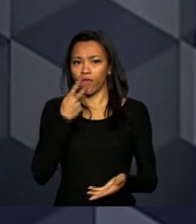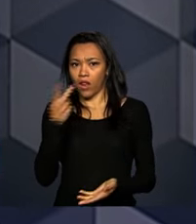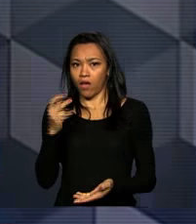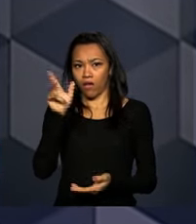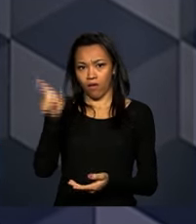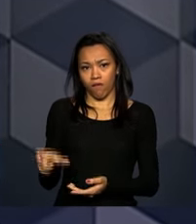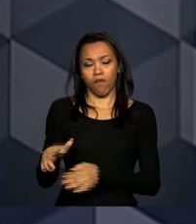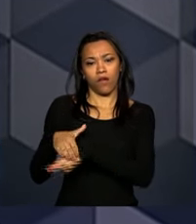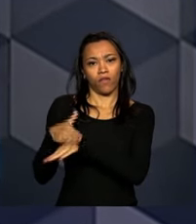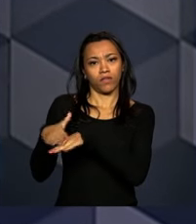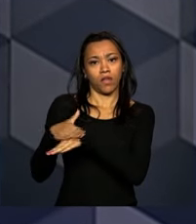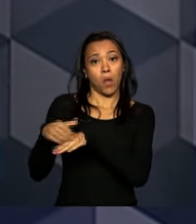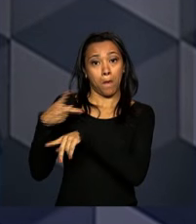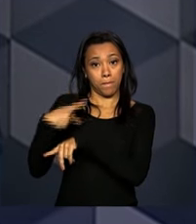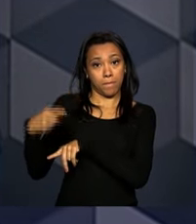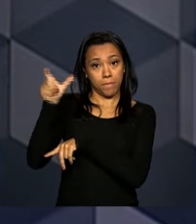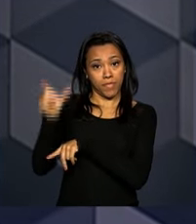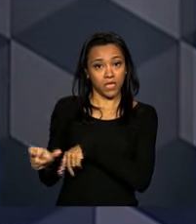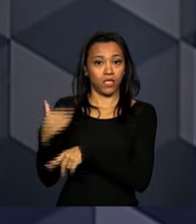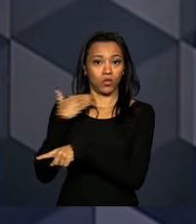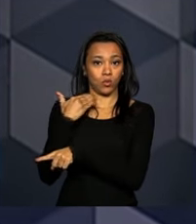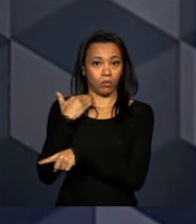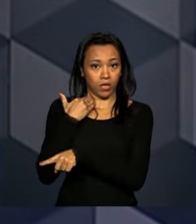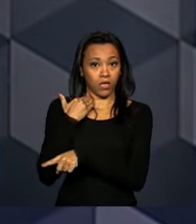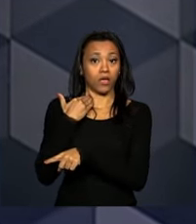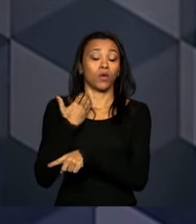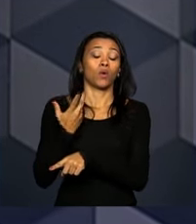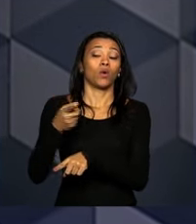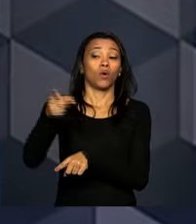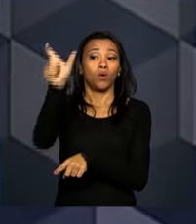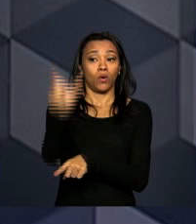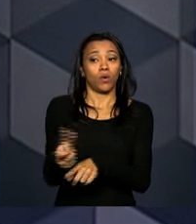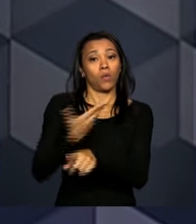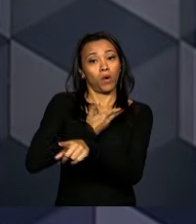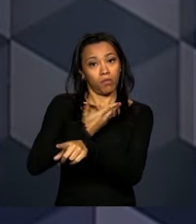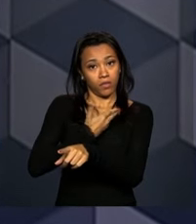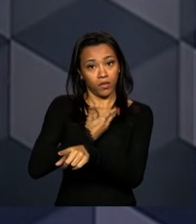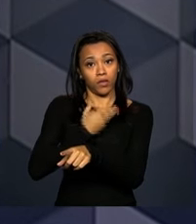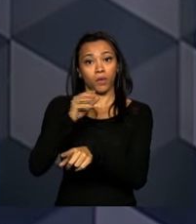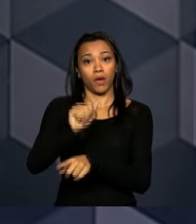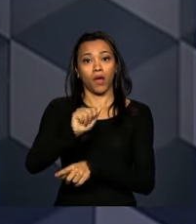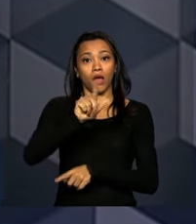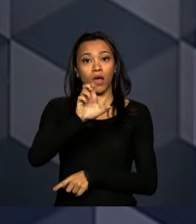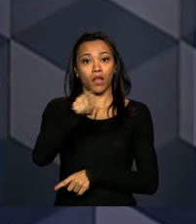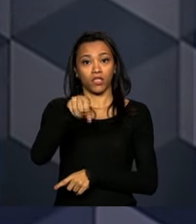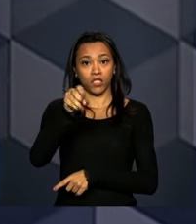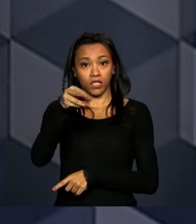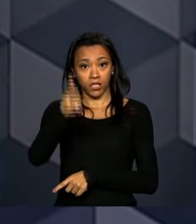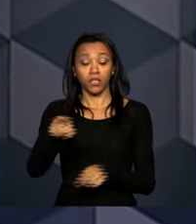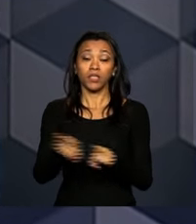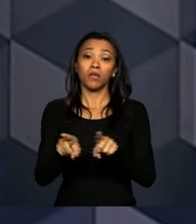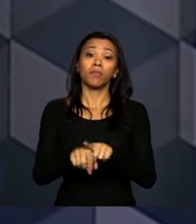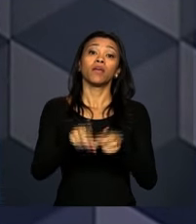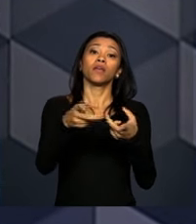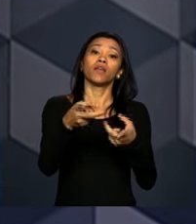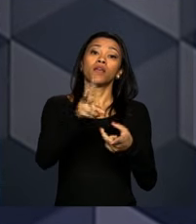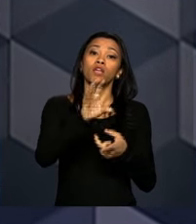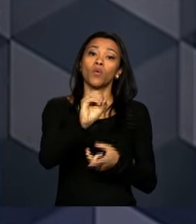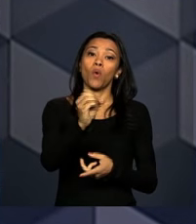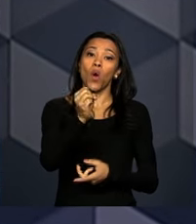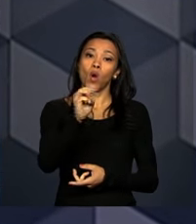banco, ao nosso companheiro Alexandre e ao vice-presidente Osmar, da minha